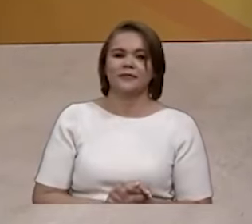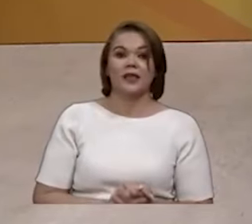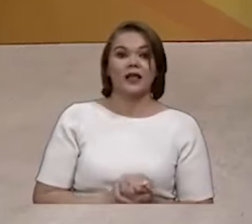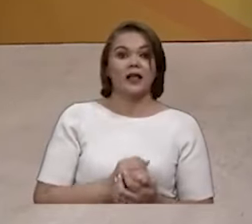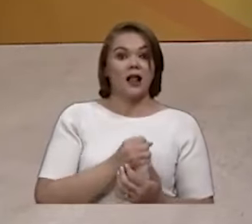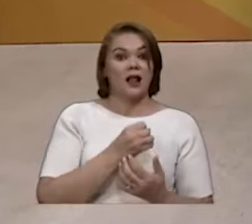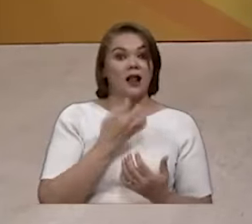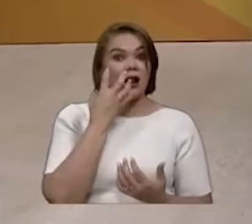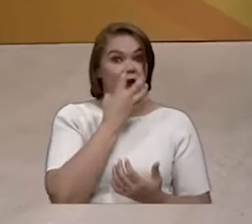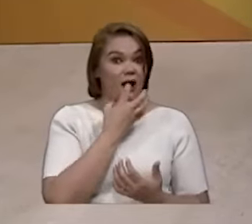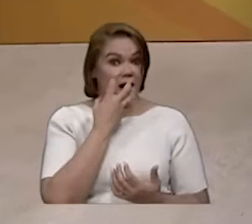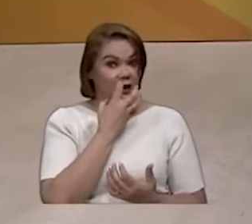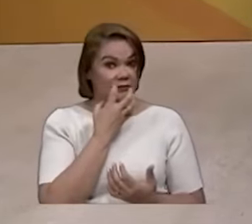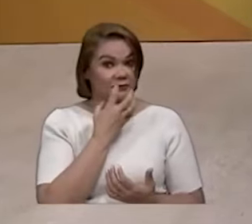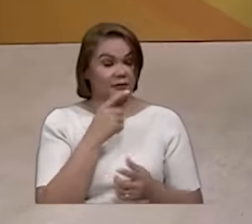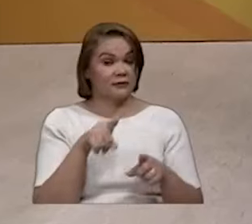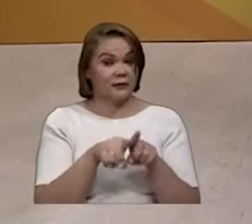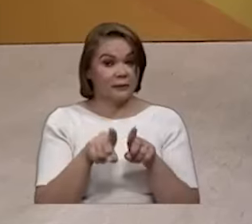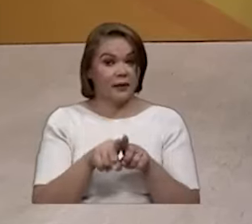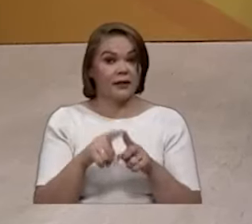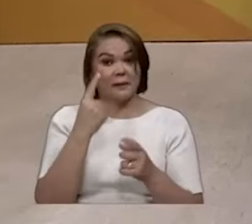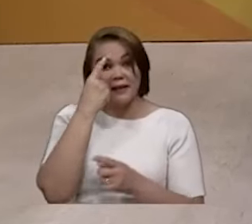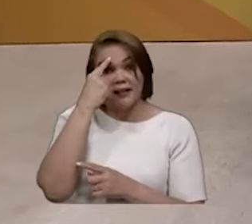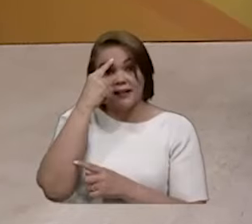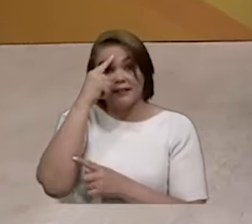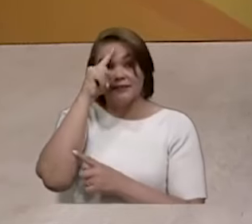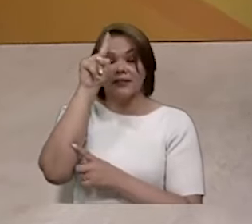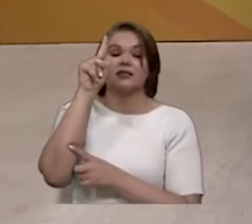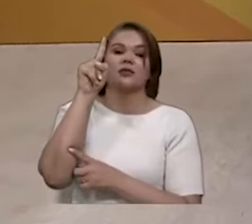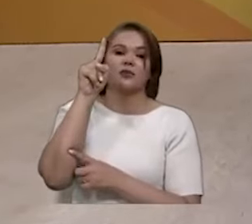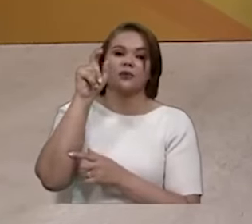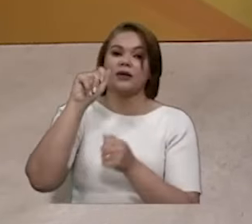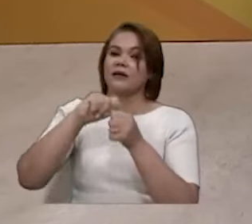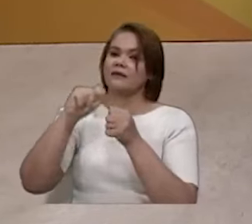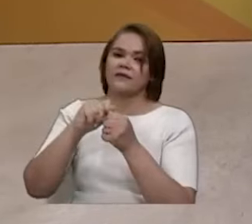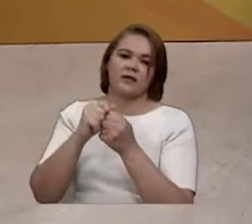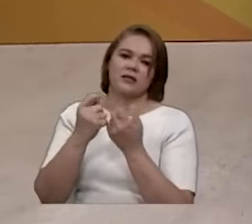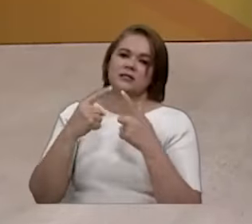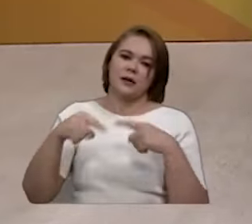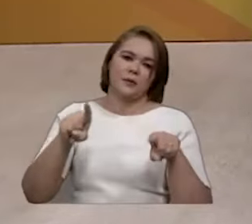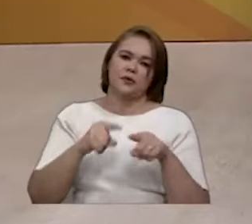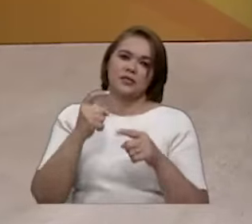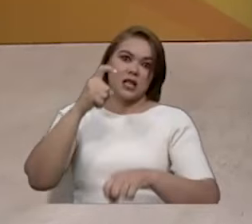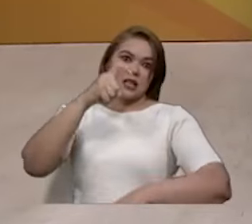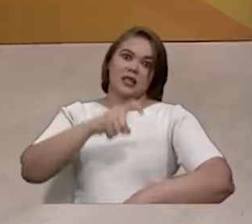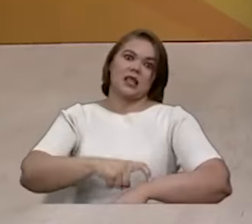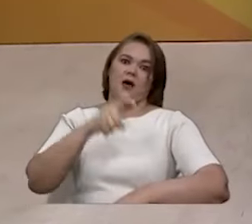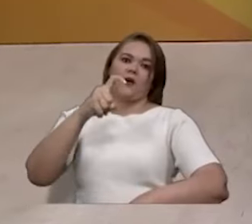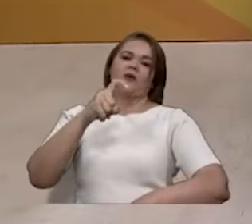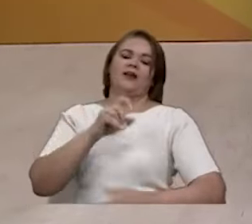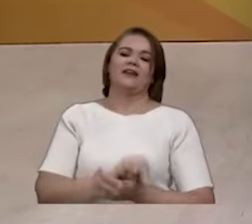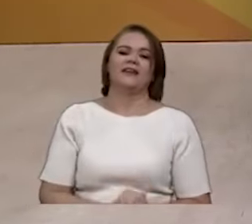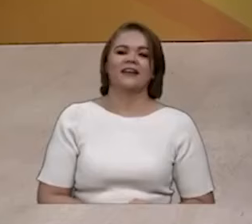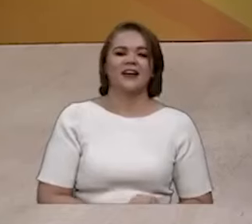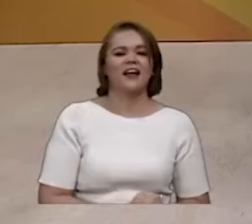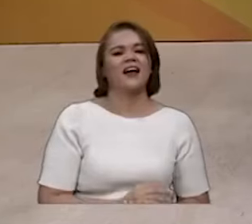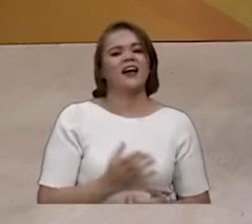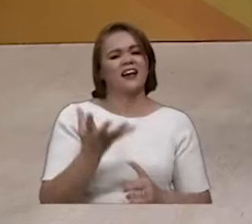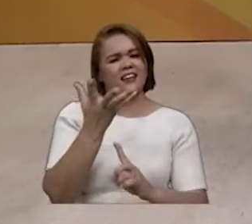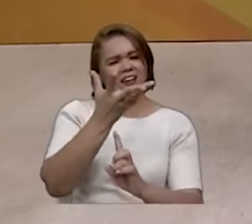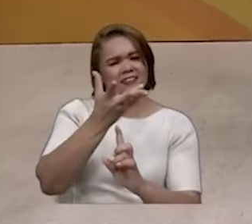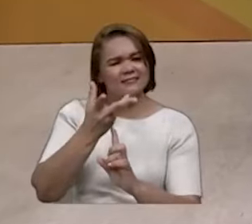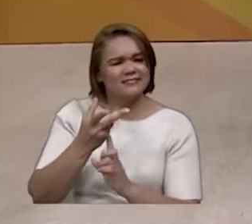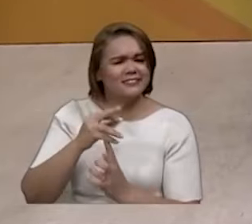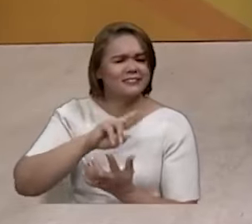Canta e ainda bem, compõe, porque inventou a letra na hora. Na hora, ele é criativo. Múltiplo isso artista, aí. Né? É, menina, aqui que tem de artista por aqui, não